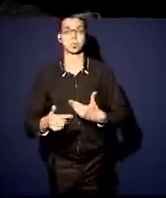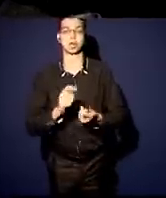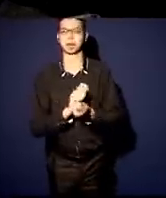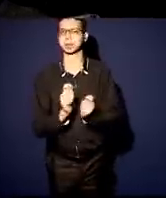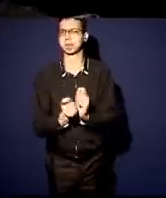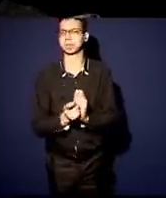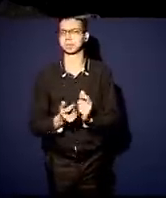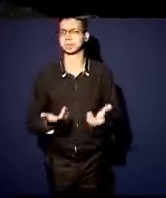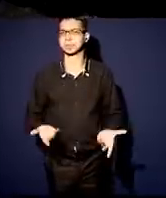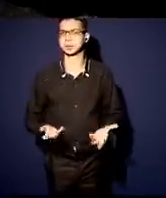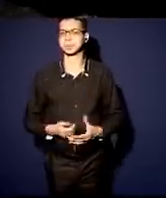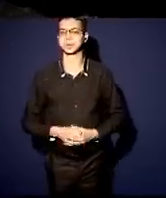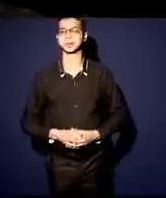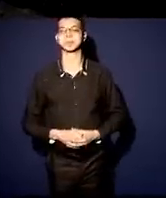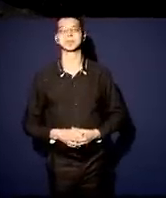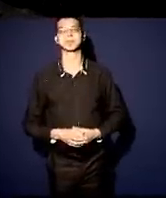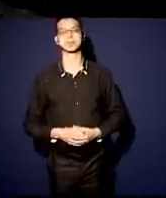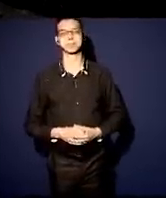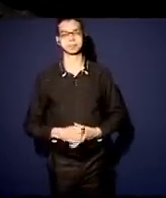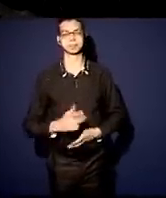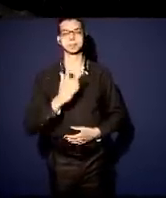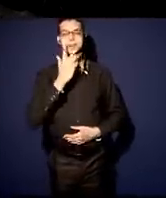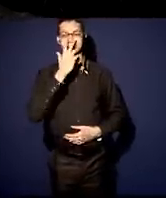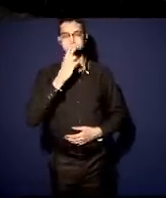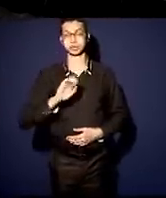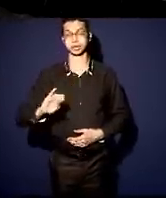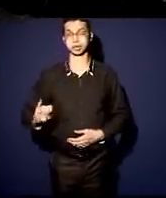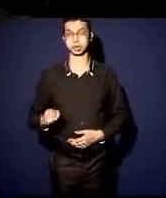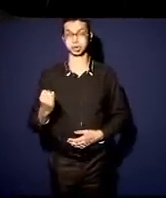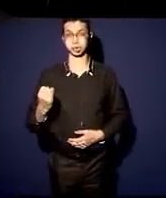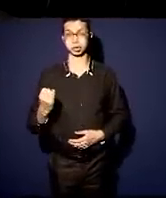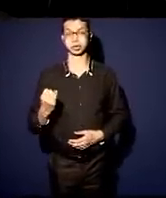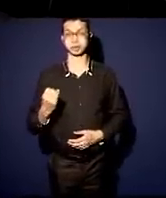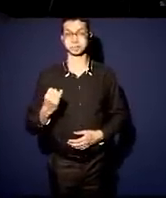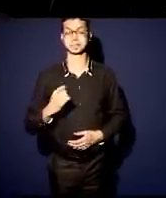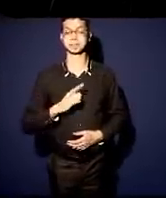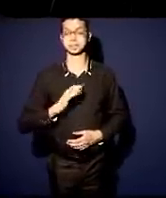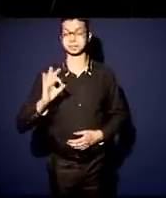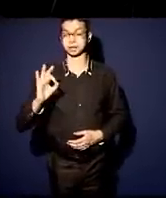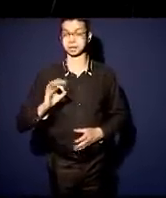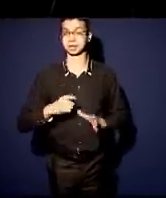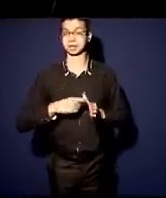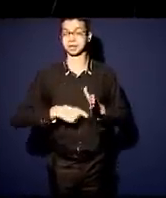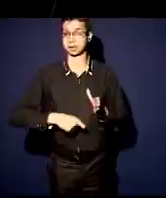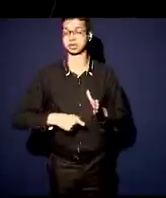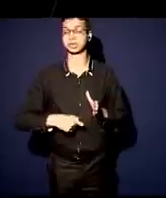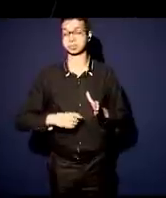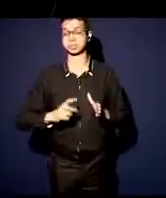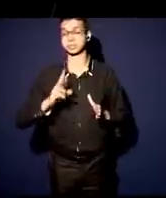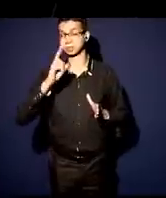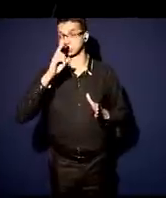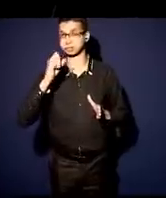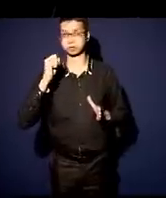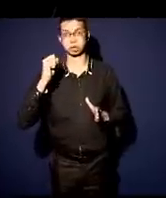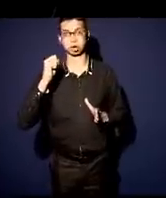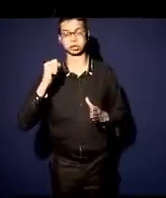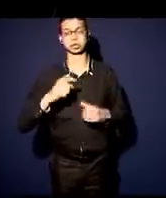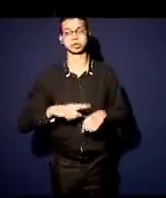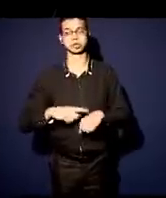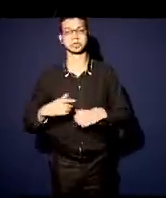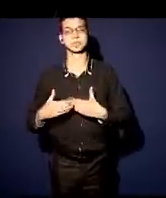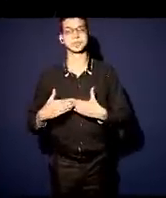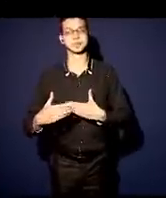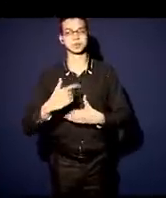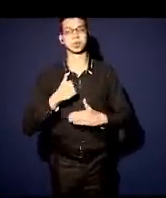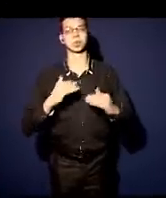Eu acho que a gente vai ter taxas de juros mais altas de longo prazo, né? E concordo